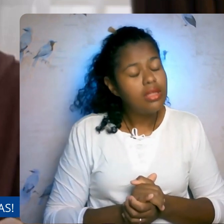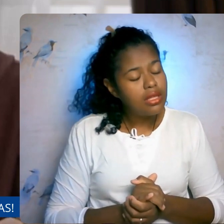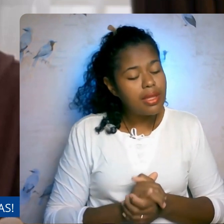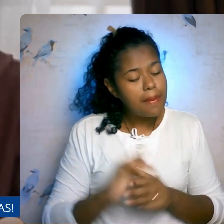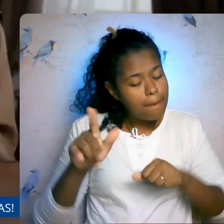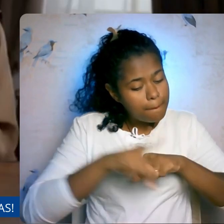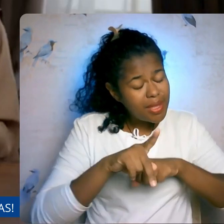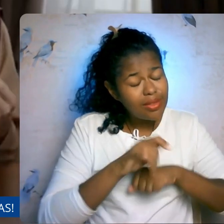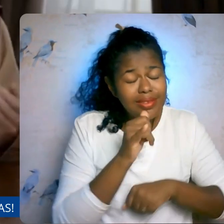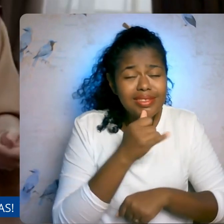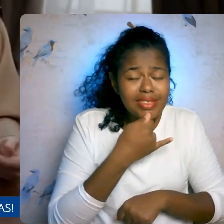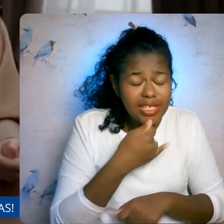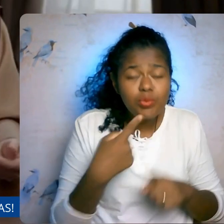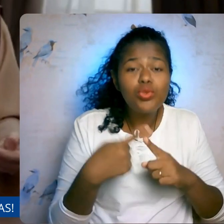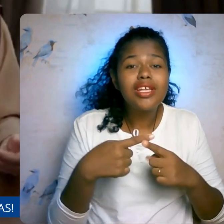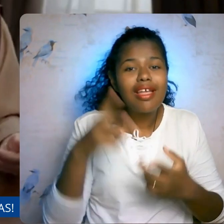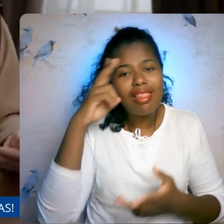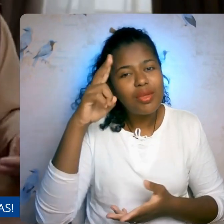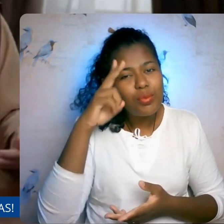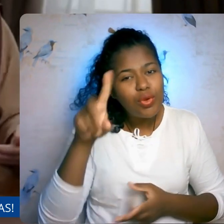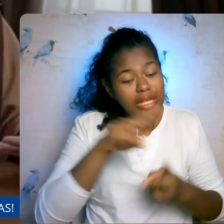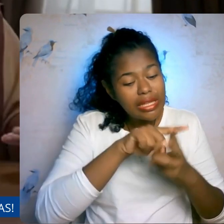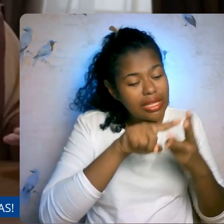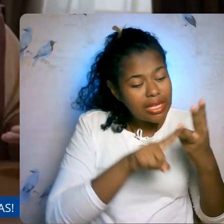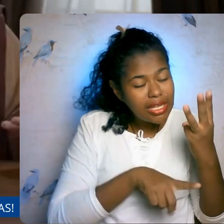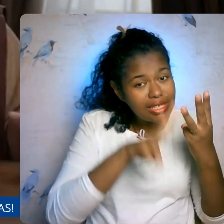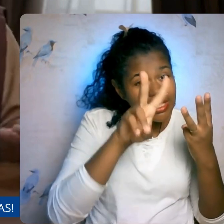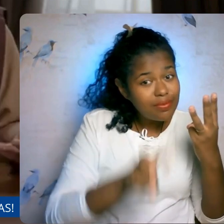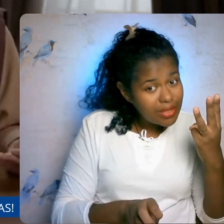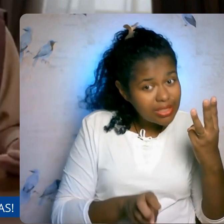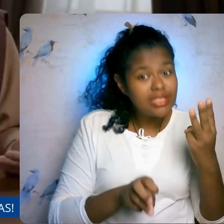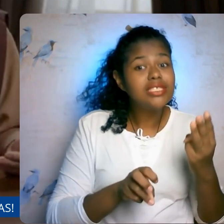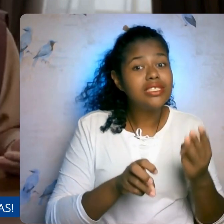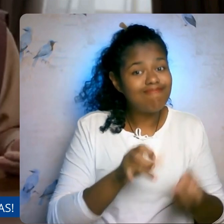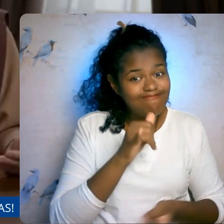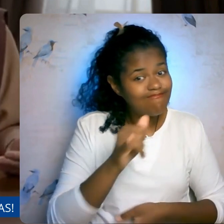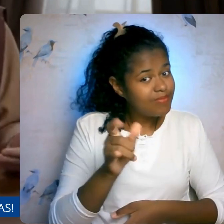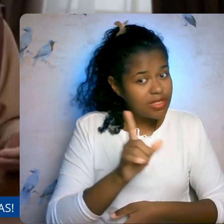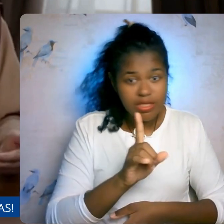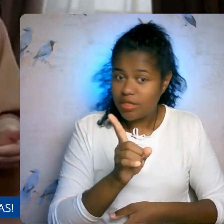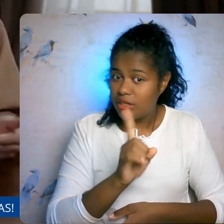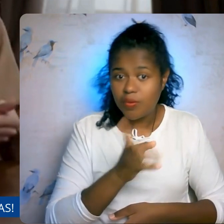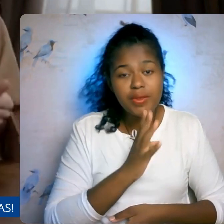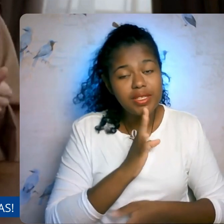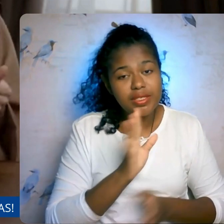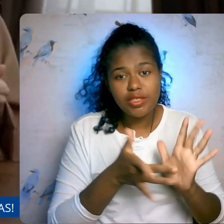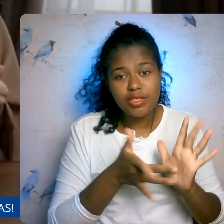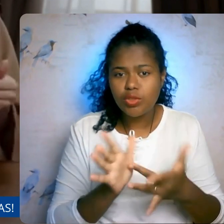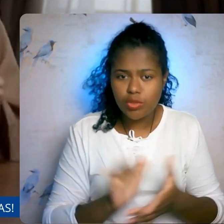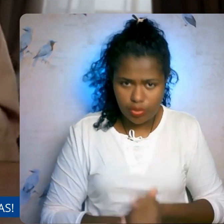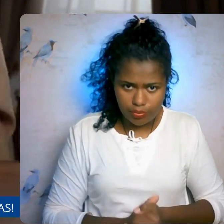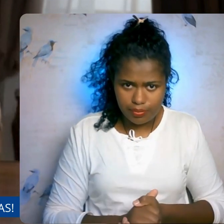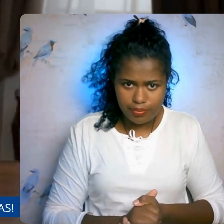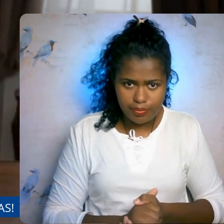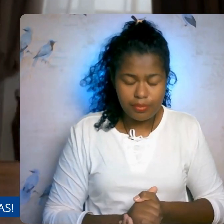negações. Agora, parece que Jesus não está desistindo de Pedro. Pedro, quando diz vou